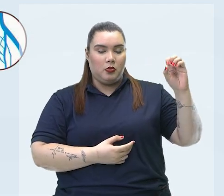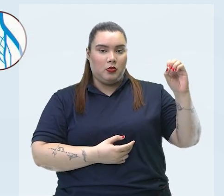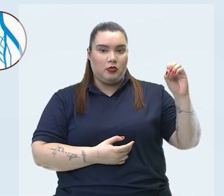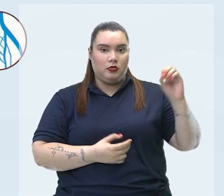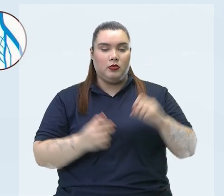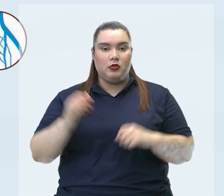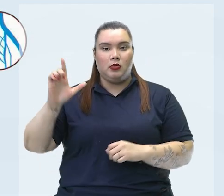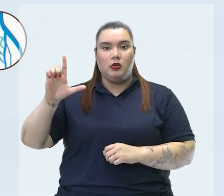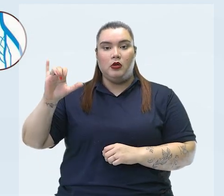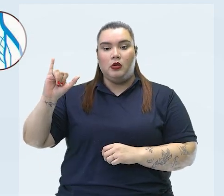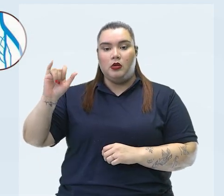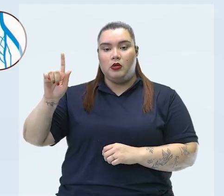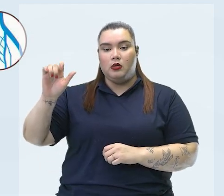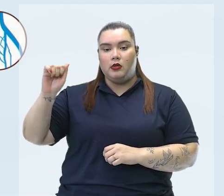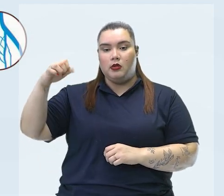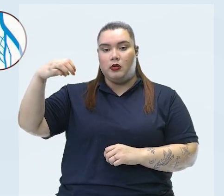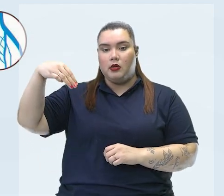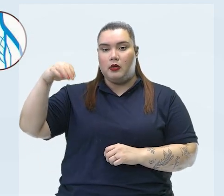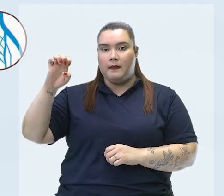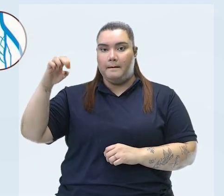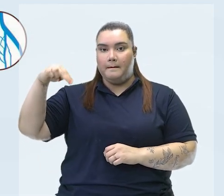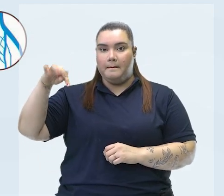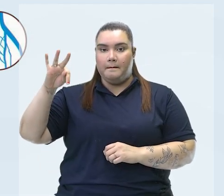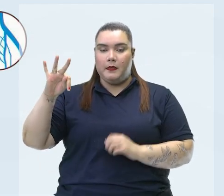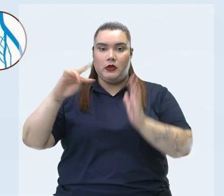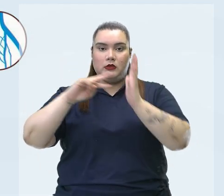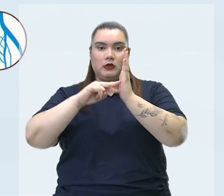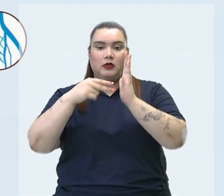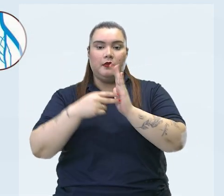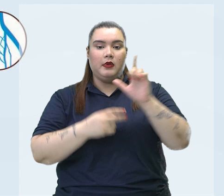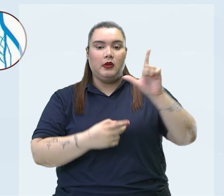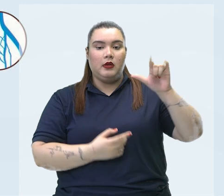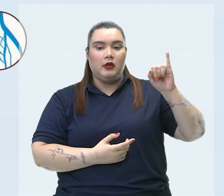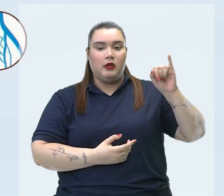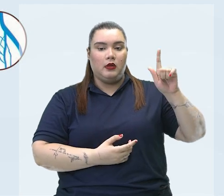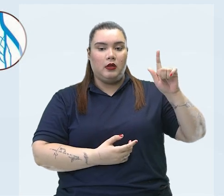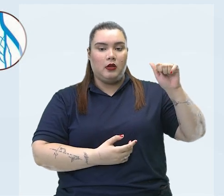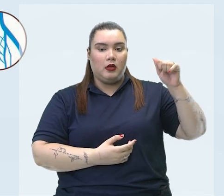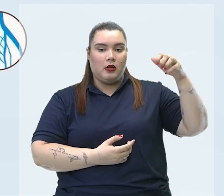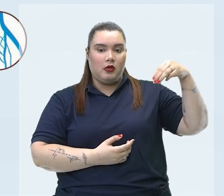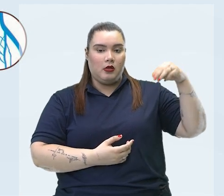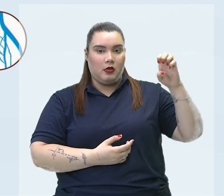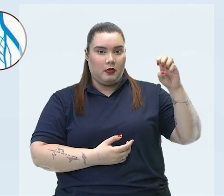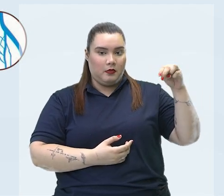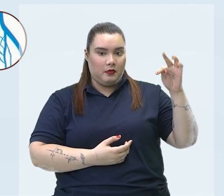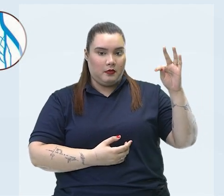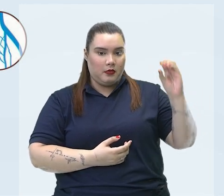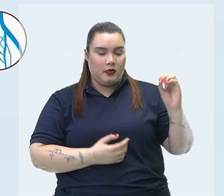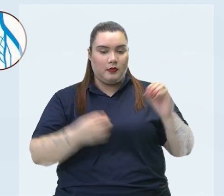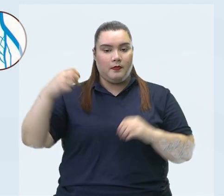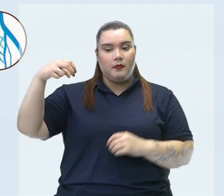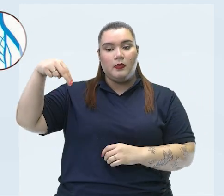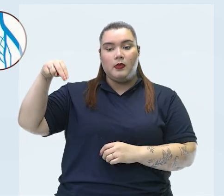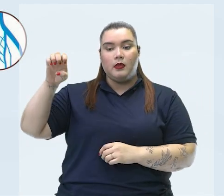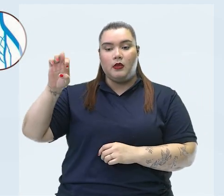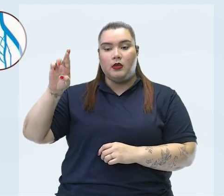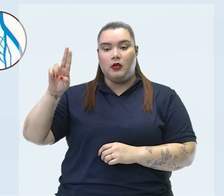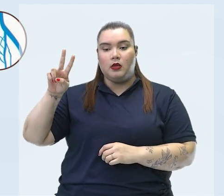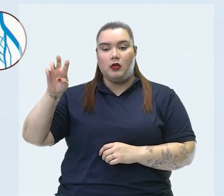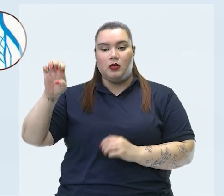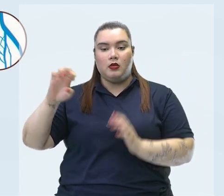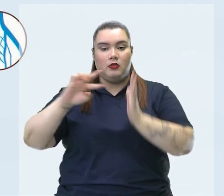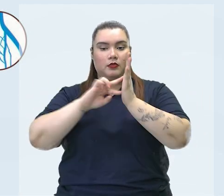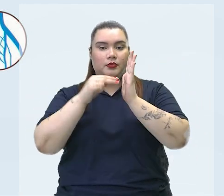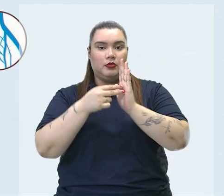osso. Ligament, que é o ligamento, tá? Aí nós temos nerve. Repare que a maioria delas são palavras cognatas, tá? Nerve, que